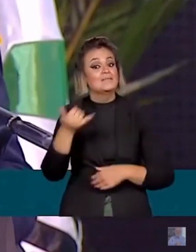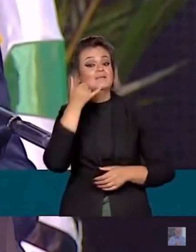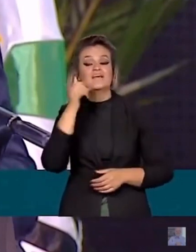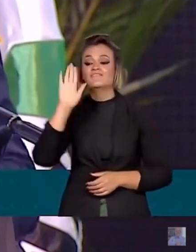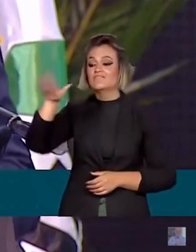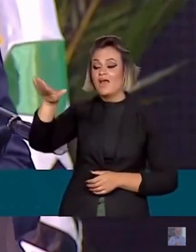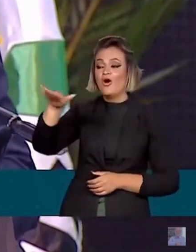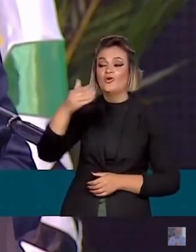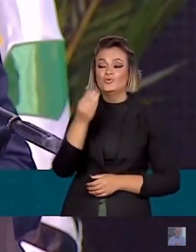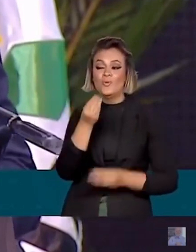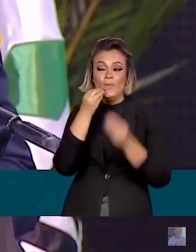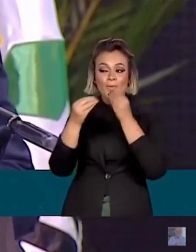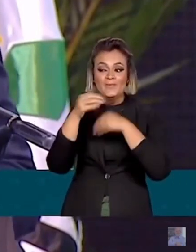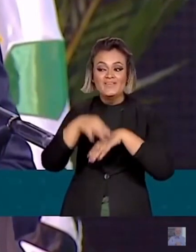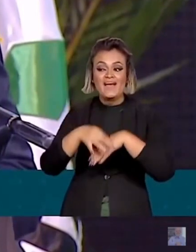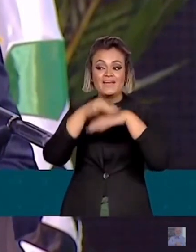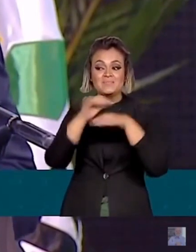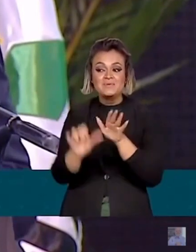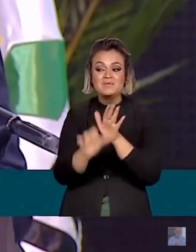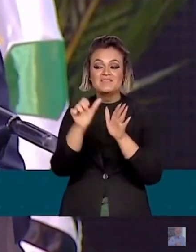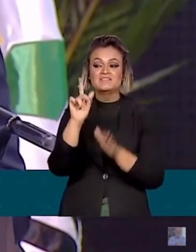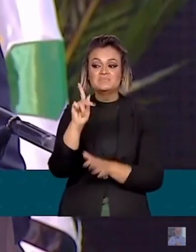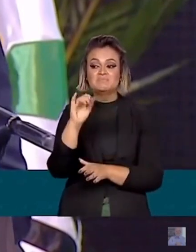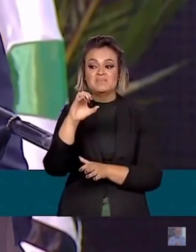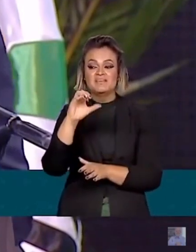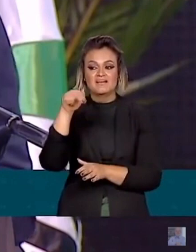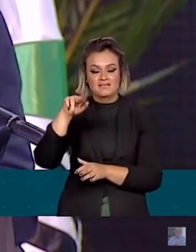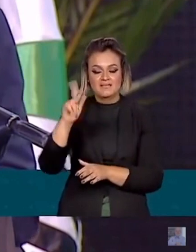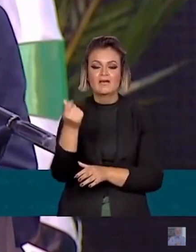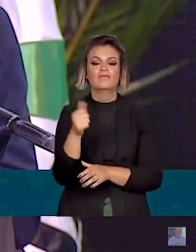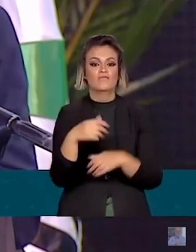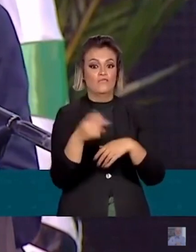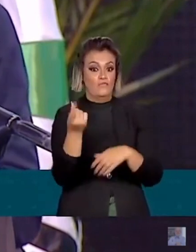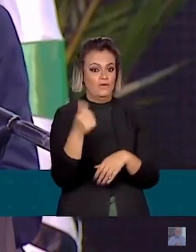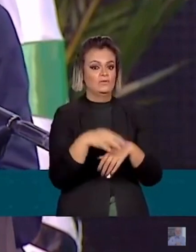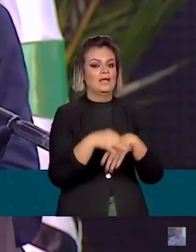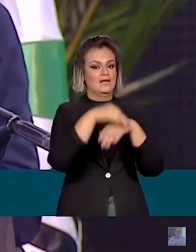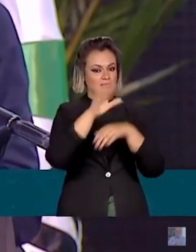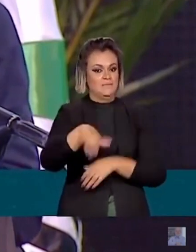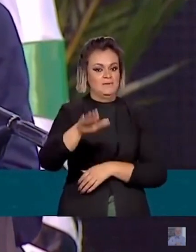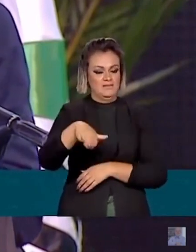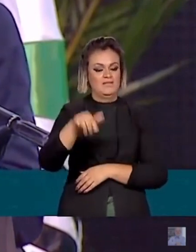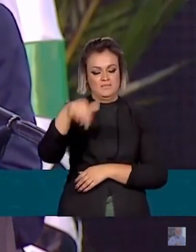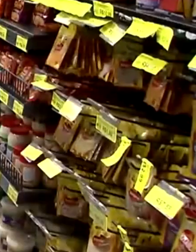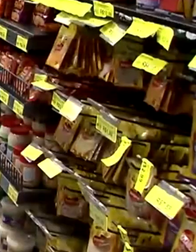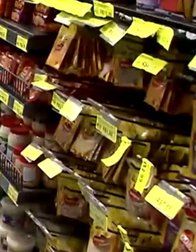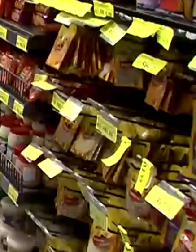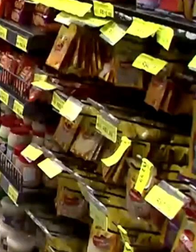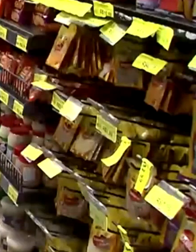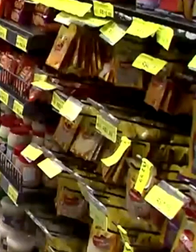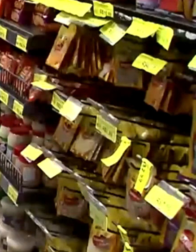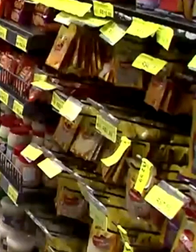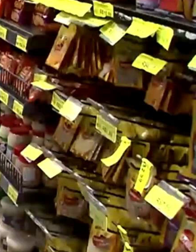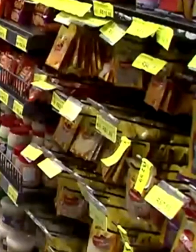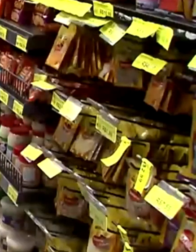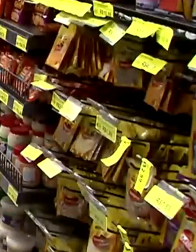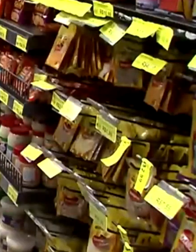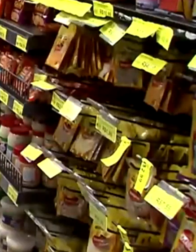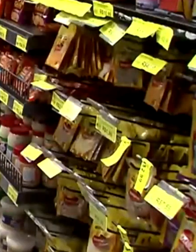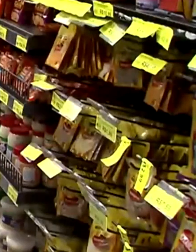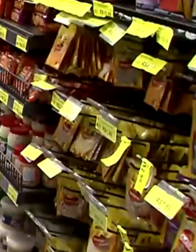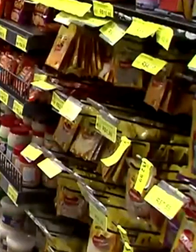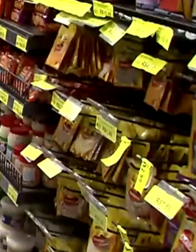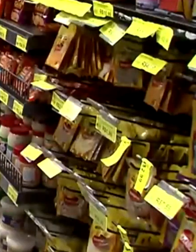falar ô Lula tô comendo a primeira picanha Porque vai baixar o preço da carne nesse país para além da Picanha na